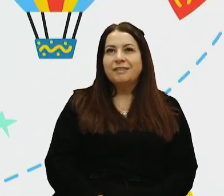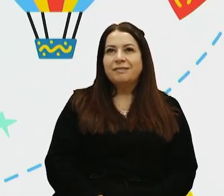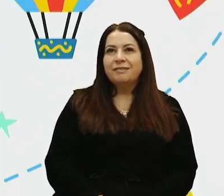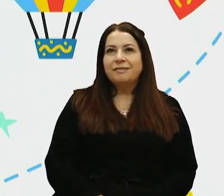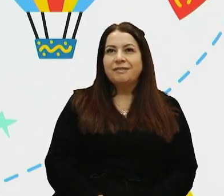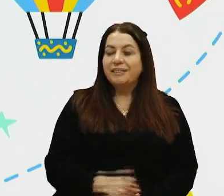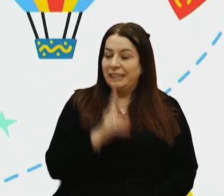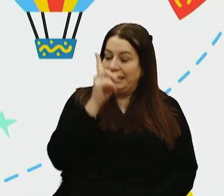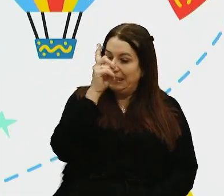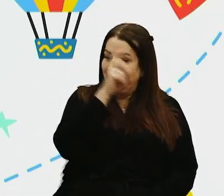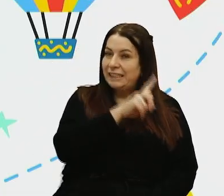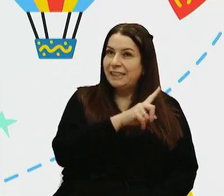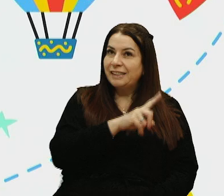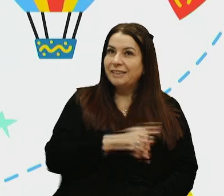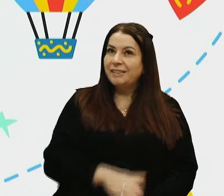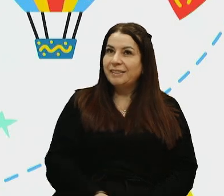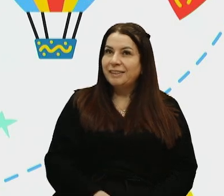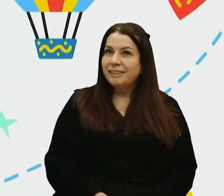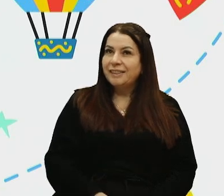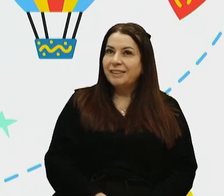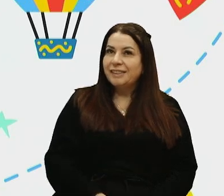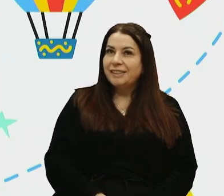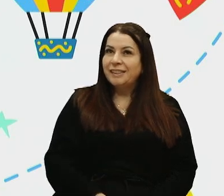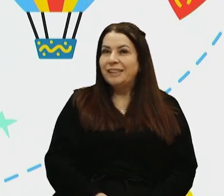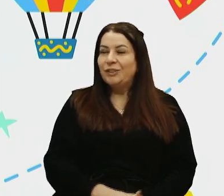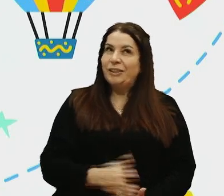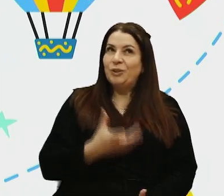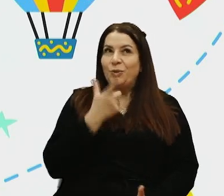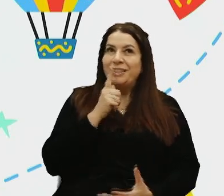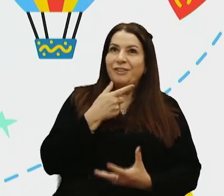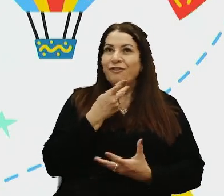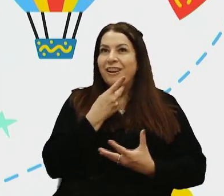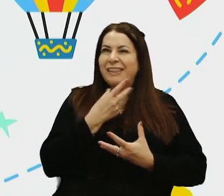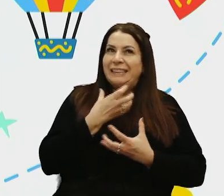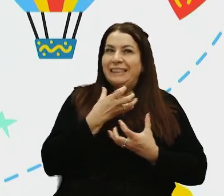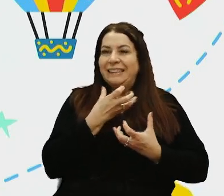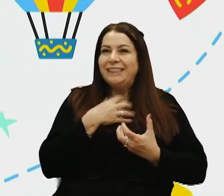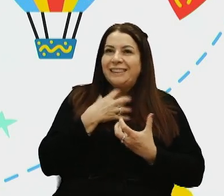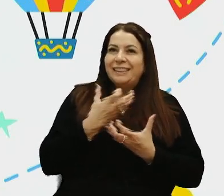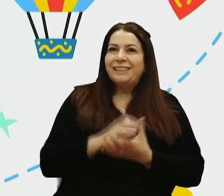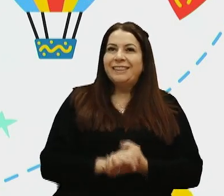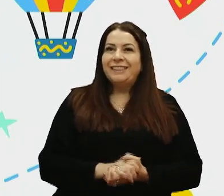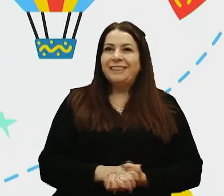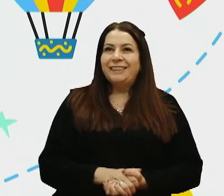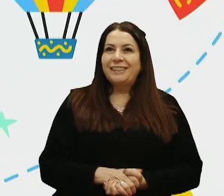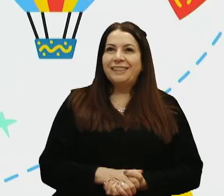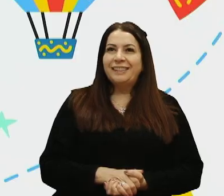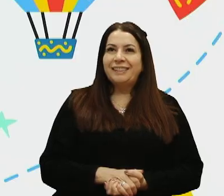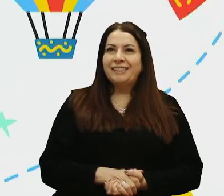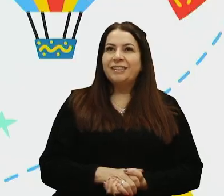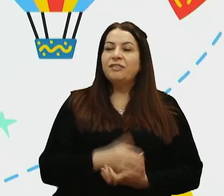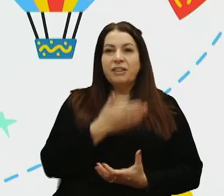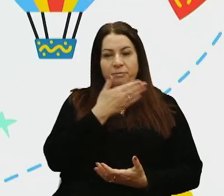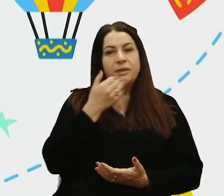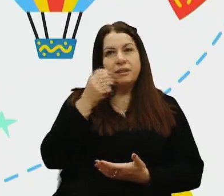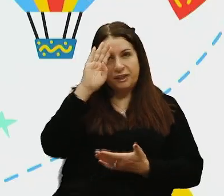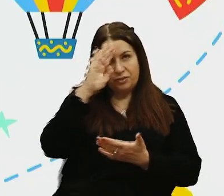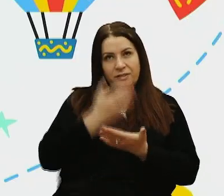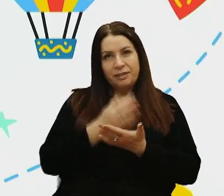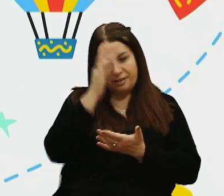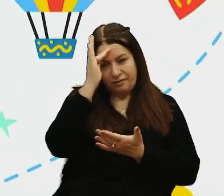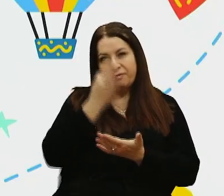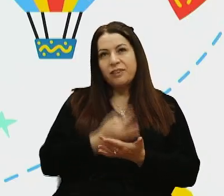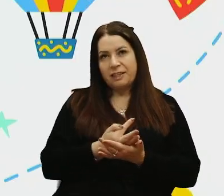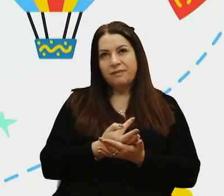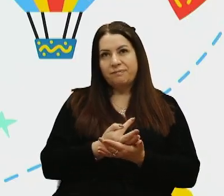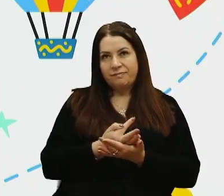Difícil. Acho que embargou um pouco a voz agora, né? Mas que vale a pena acreditar e ter fé. Acho que